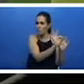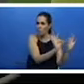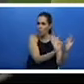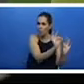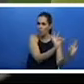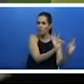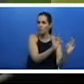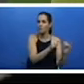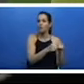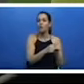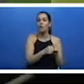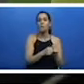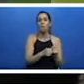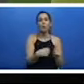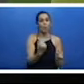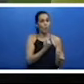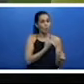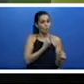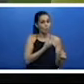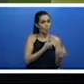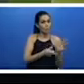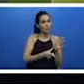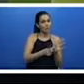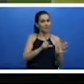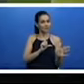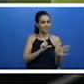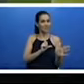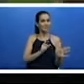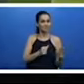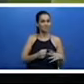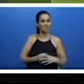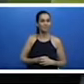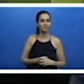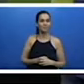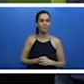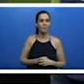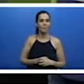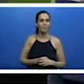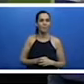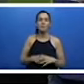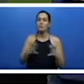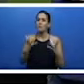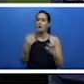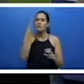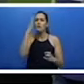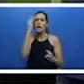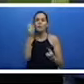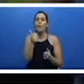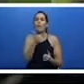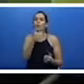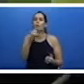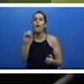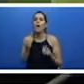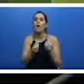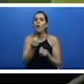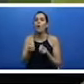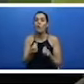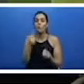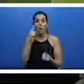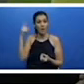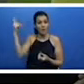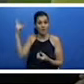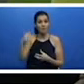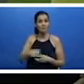número antecessor dele, se eu quero saber com 10, como era no exemplo aqui, ó. Faço 10 vezes